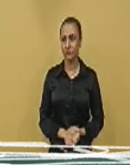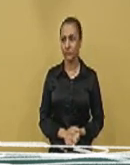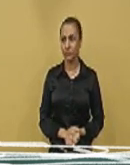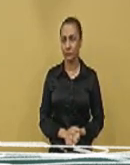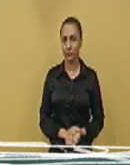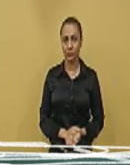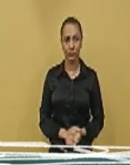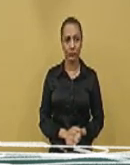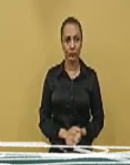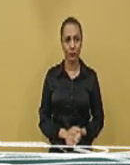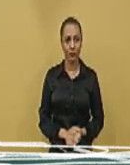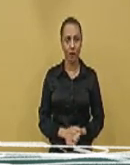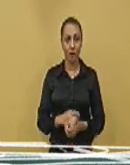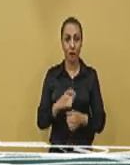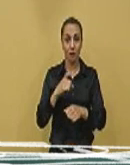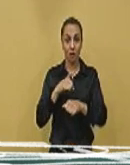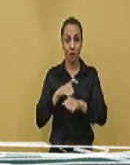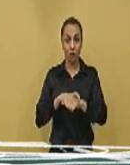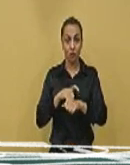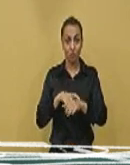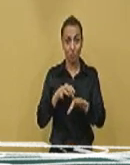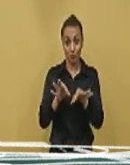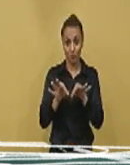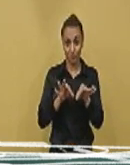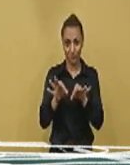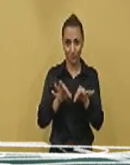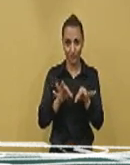Um tempo para ajuste técnico.